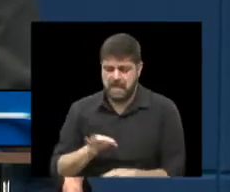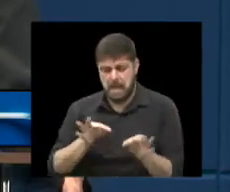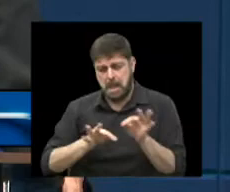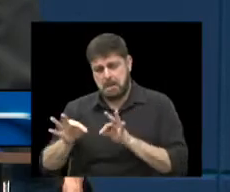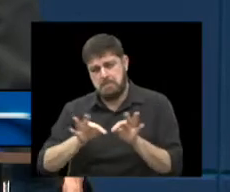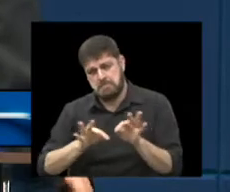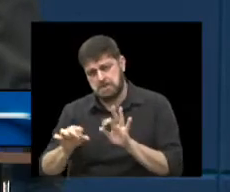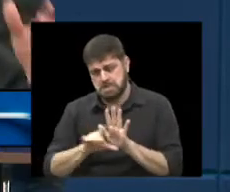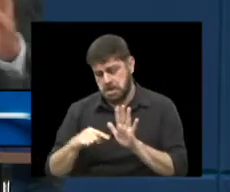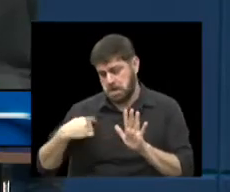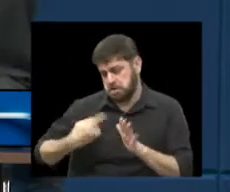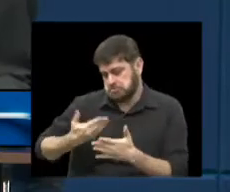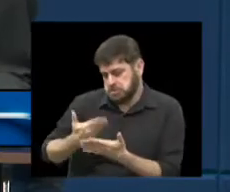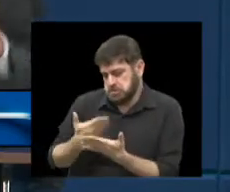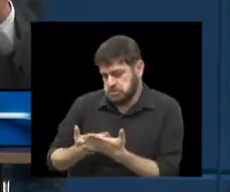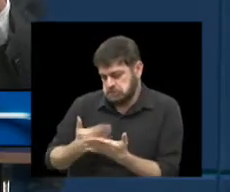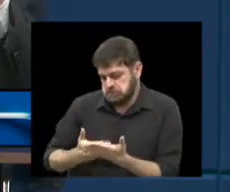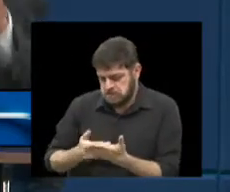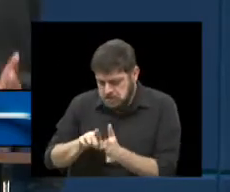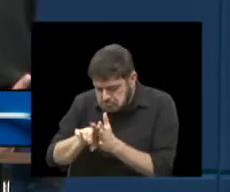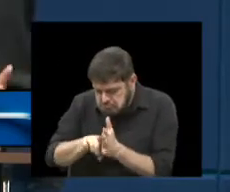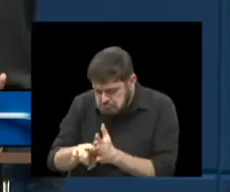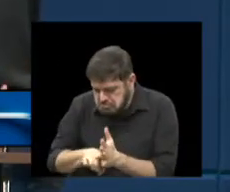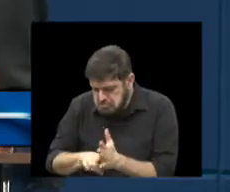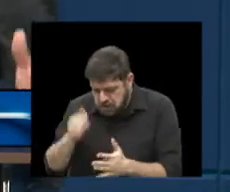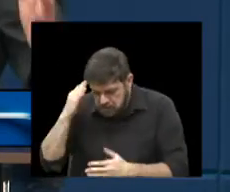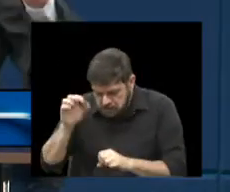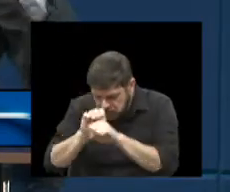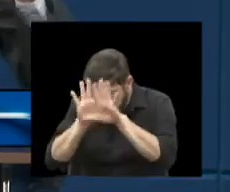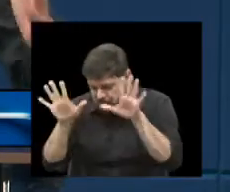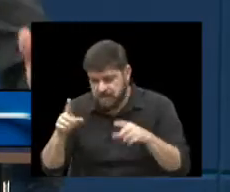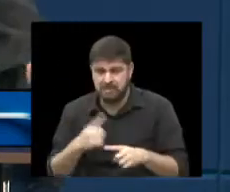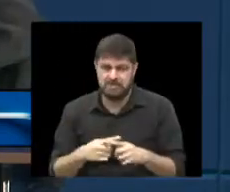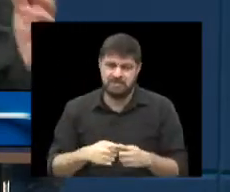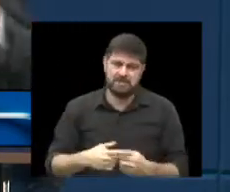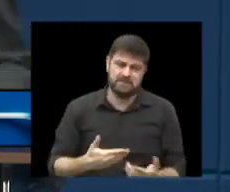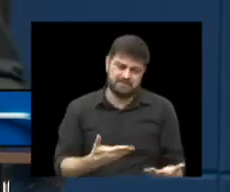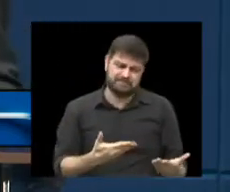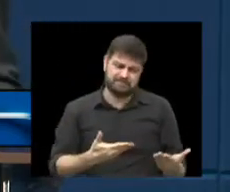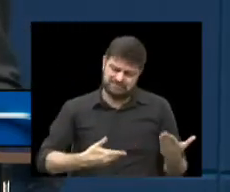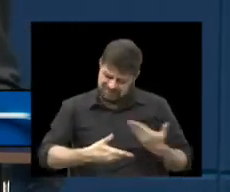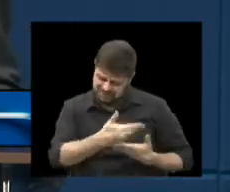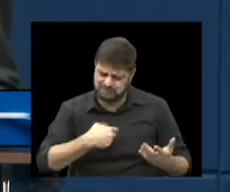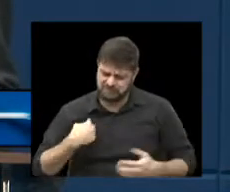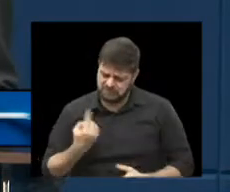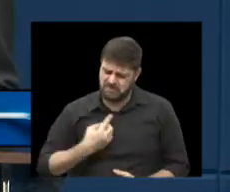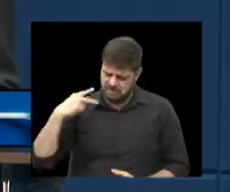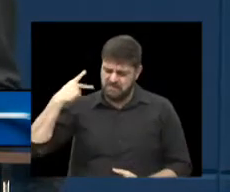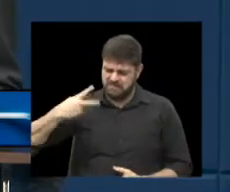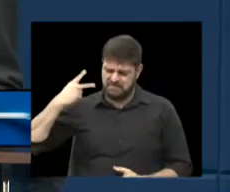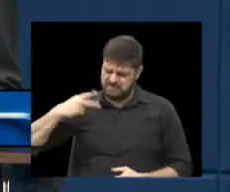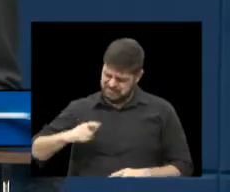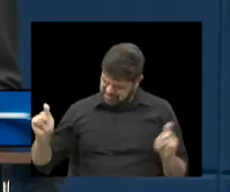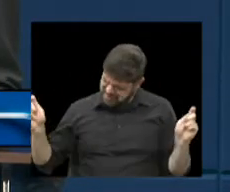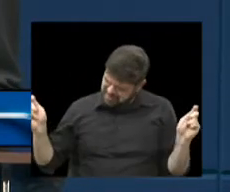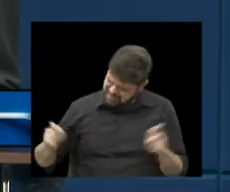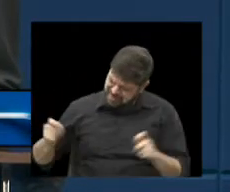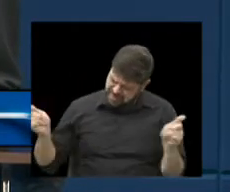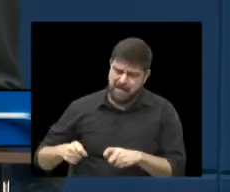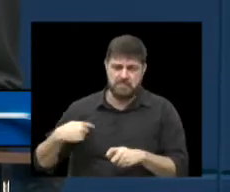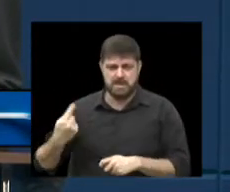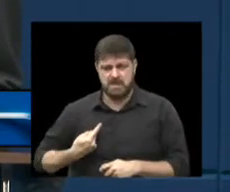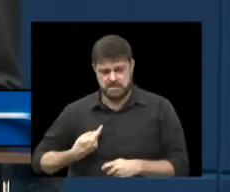interpretado. Porque aqui vocês estão falando com vereadores que têm a sua capacidade